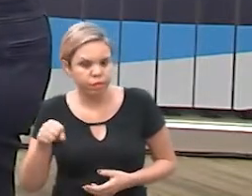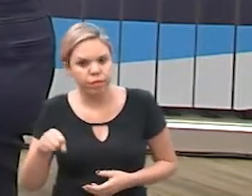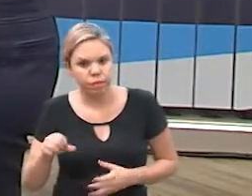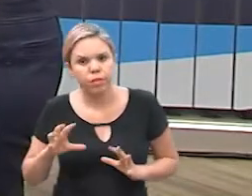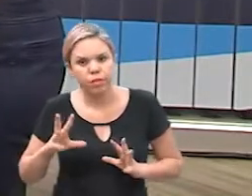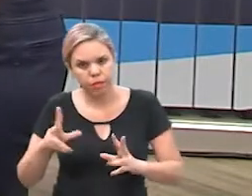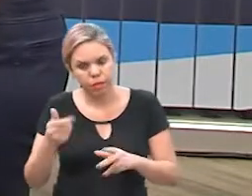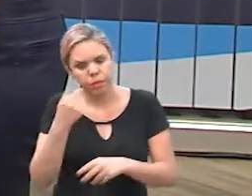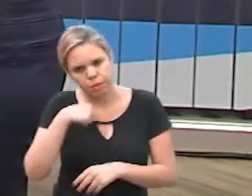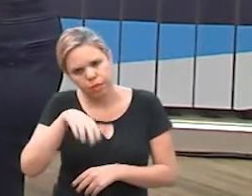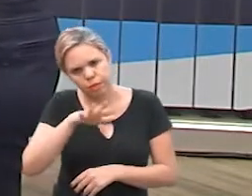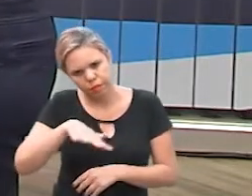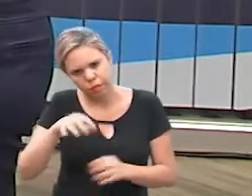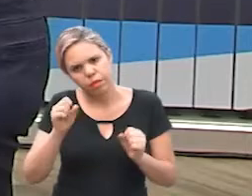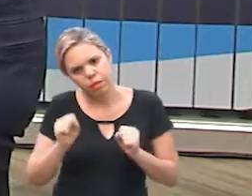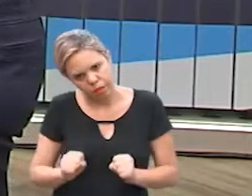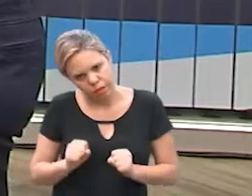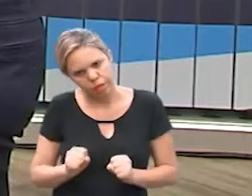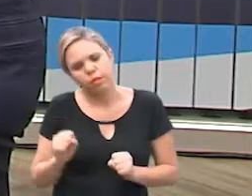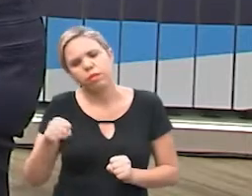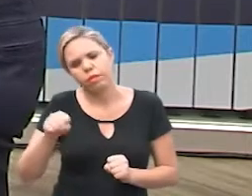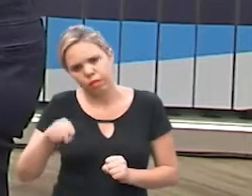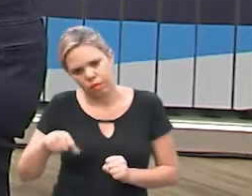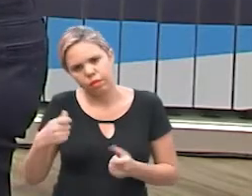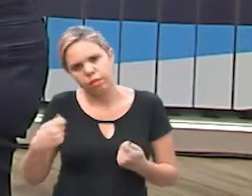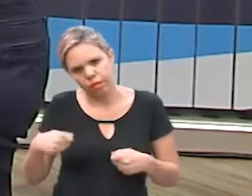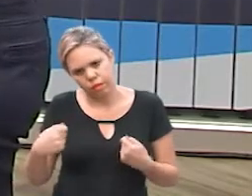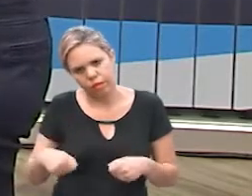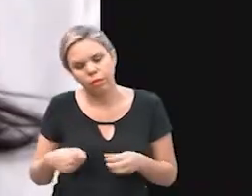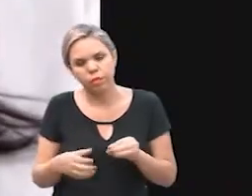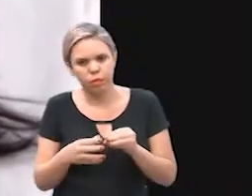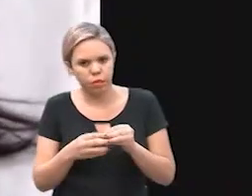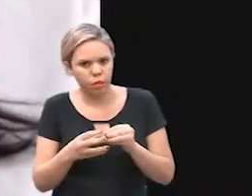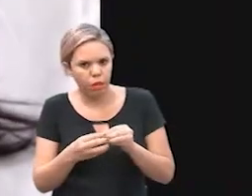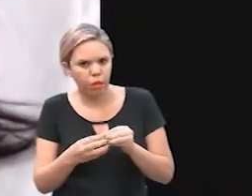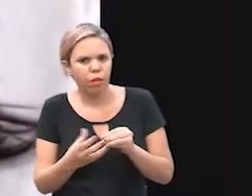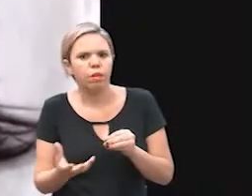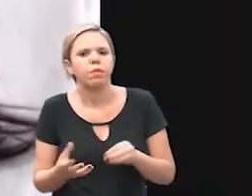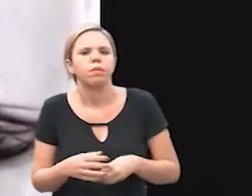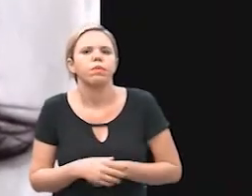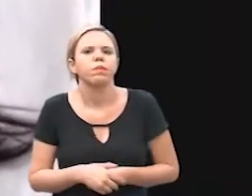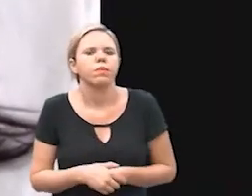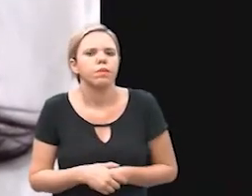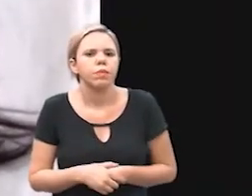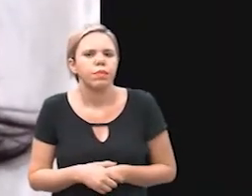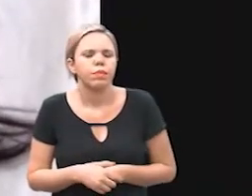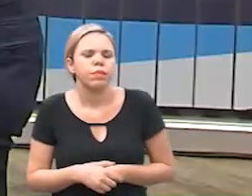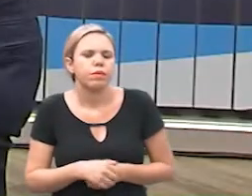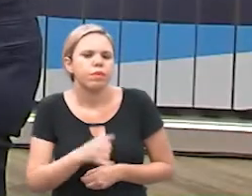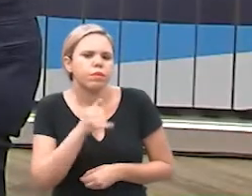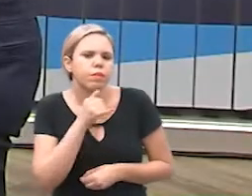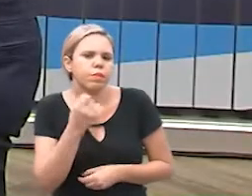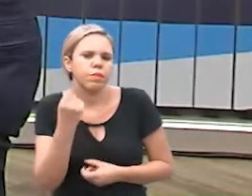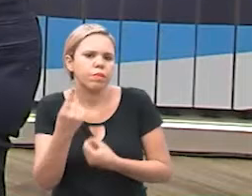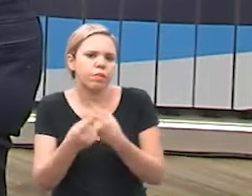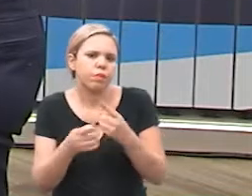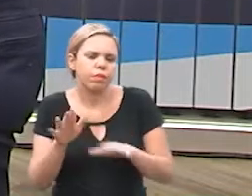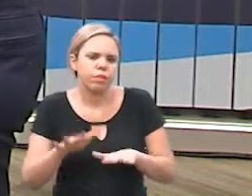Sim, todas as mulheres podem e devem amamentar. Agora, existem